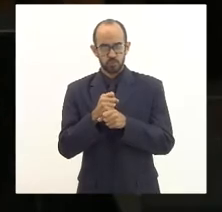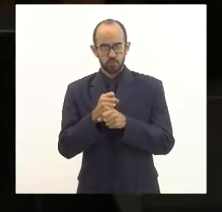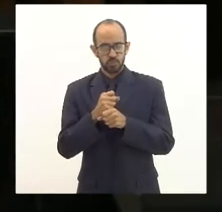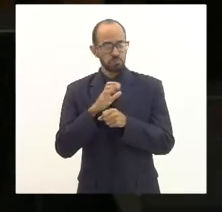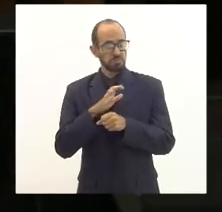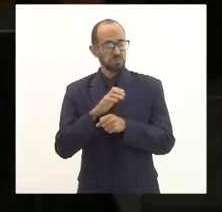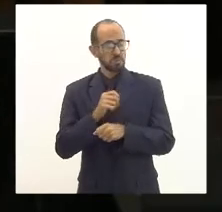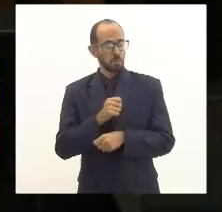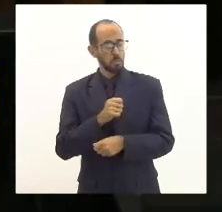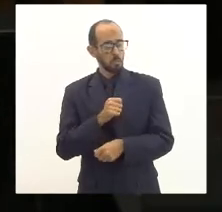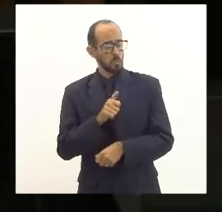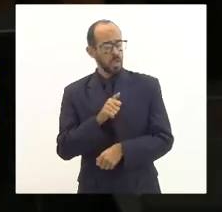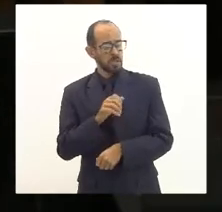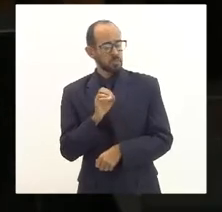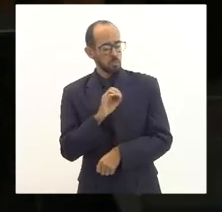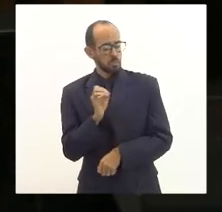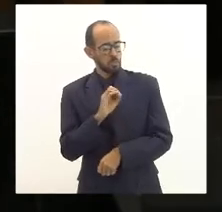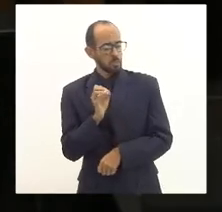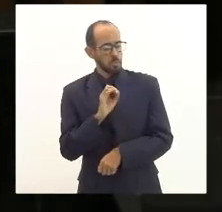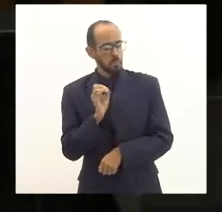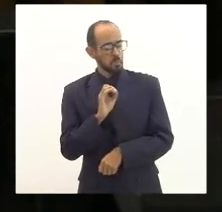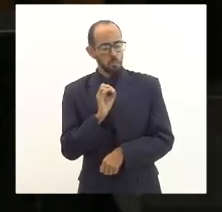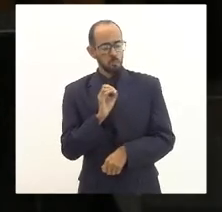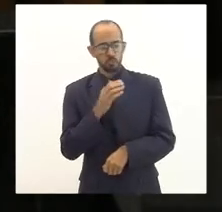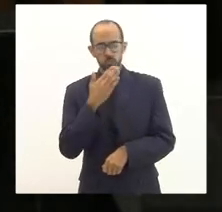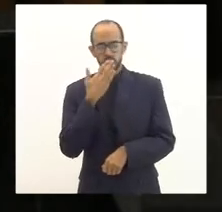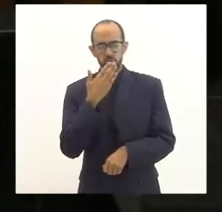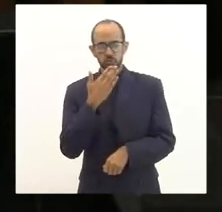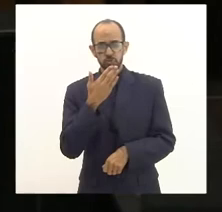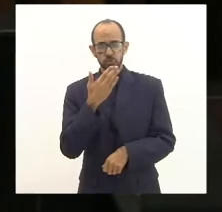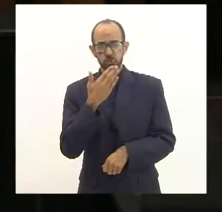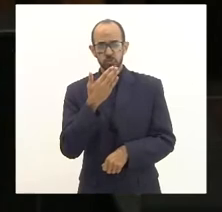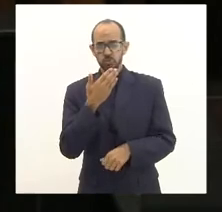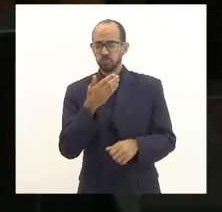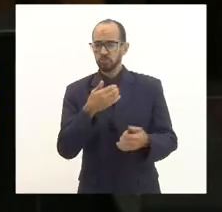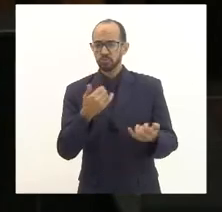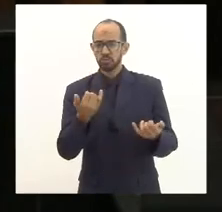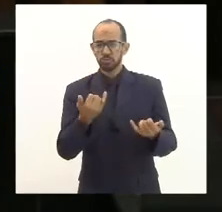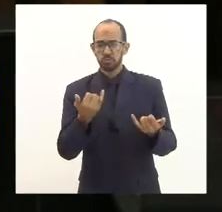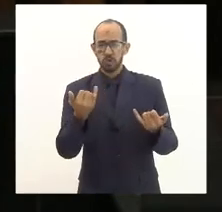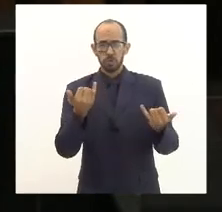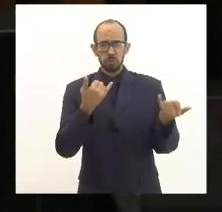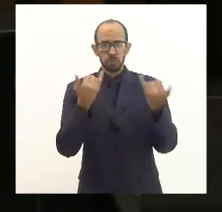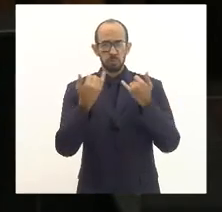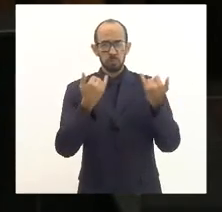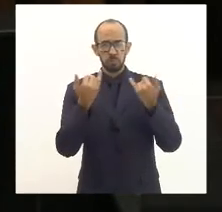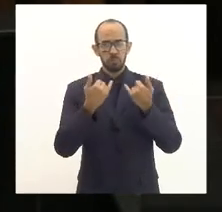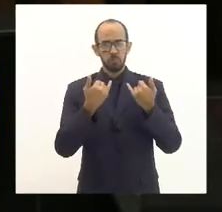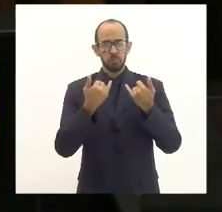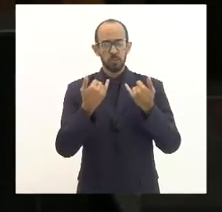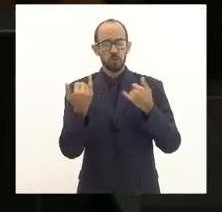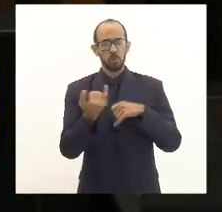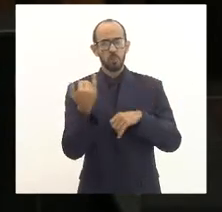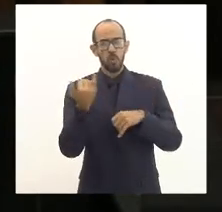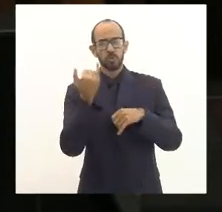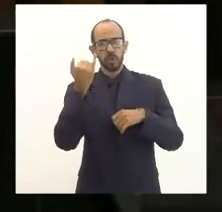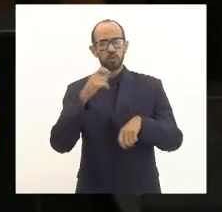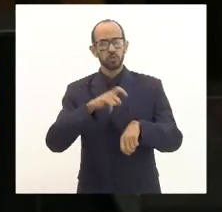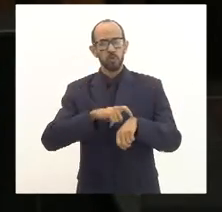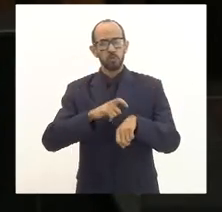não vejo repercussão é desse importantíssimo momento